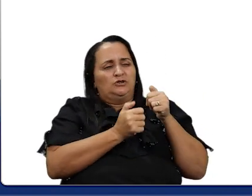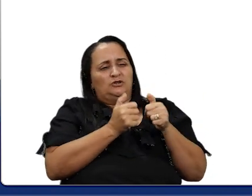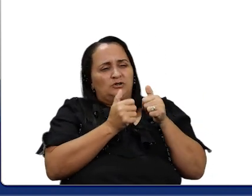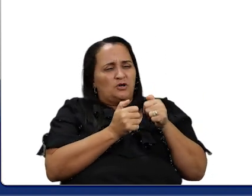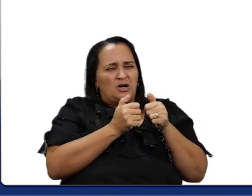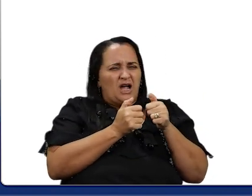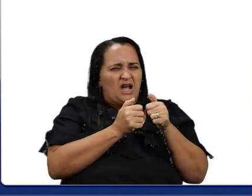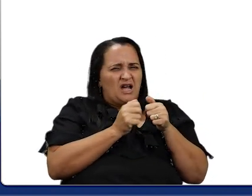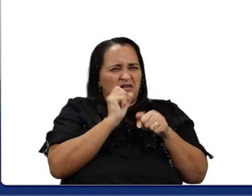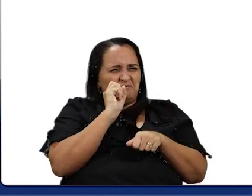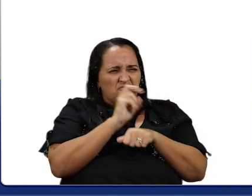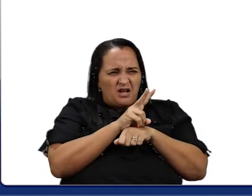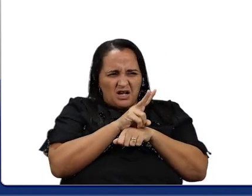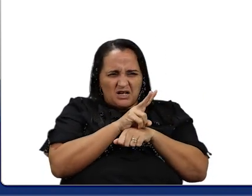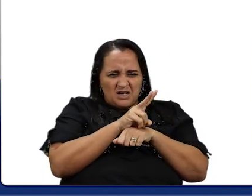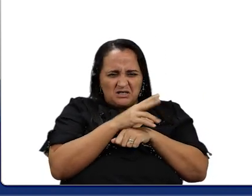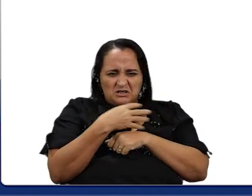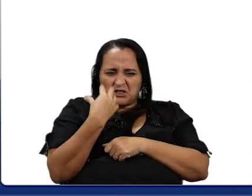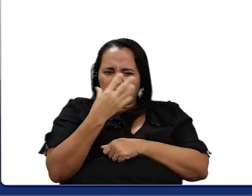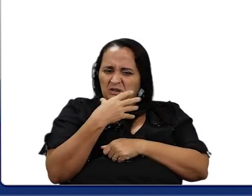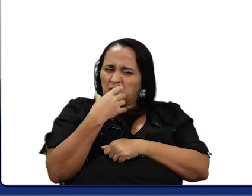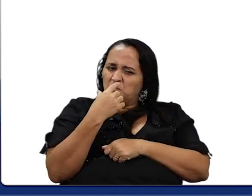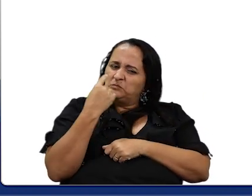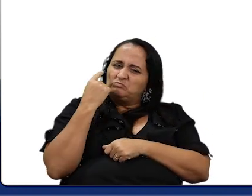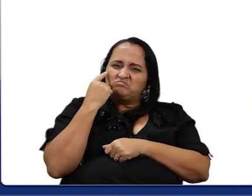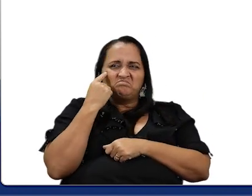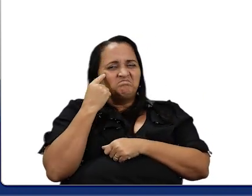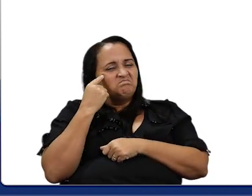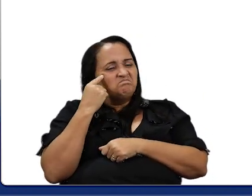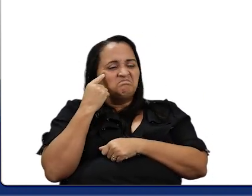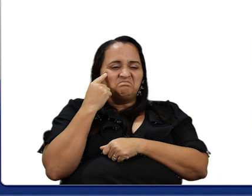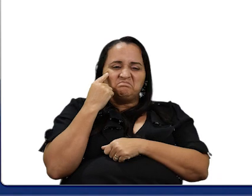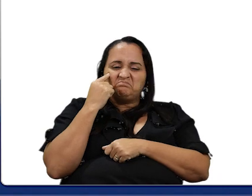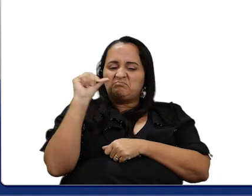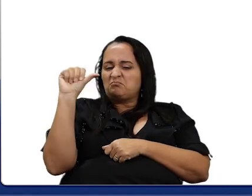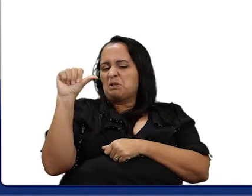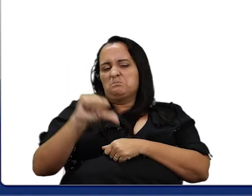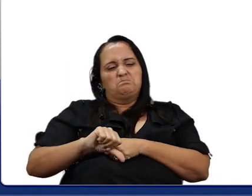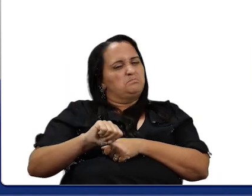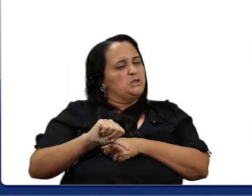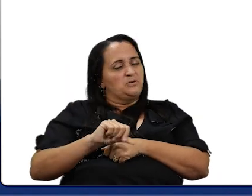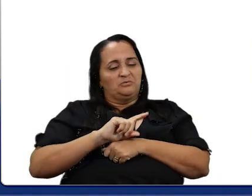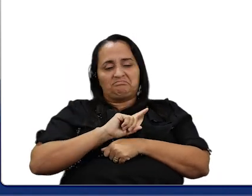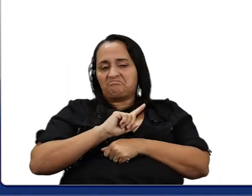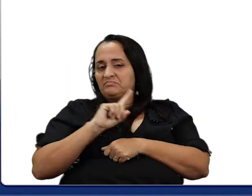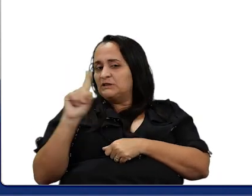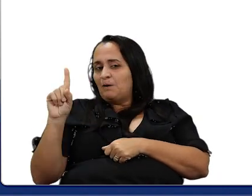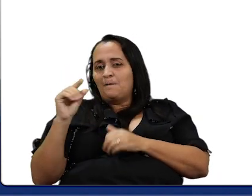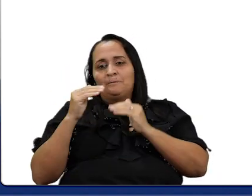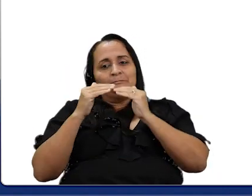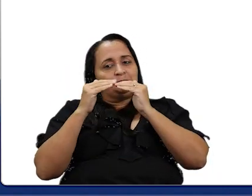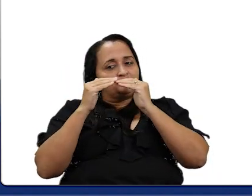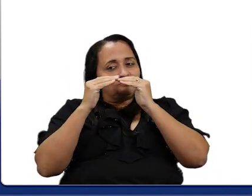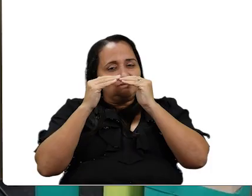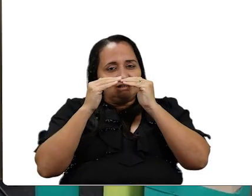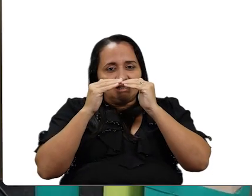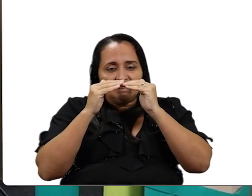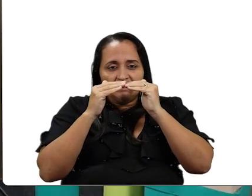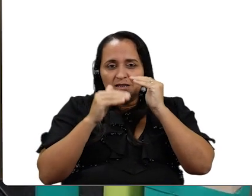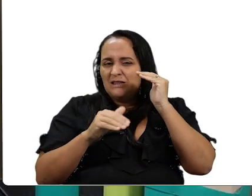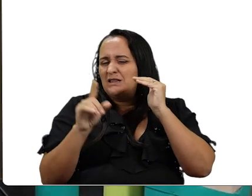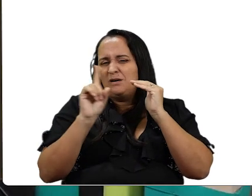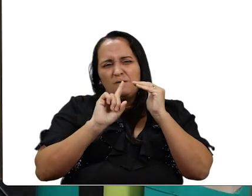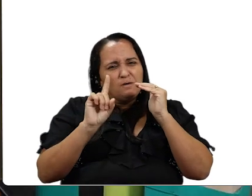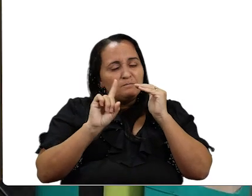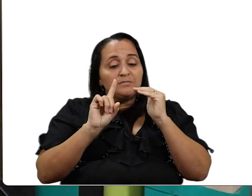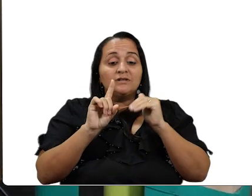uma vaga de cantor? E essa eu achei que foi a pior de todas. Jogar não rola. Então,